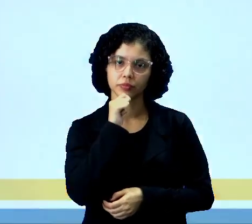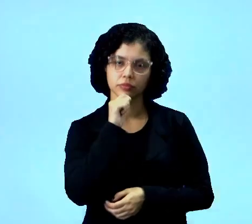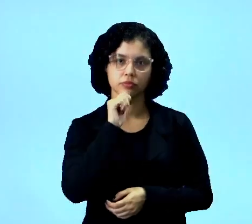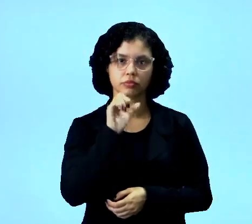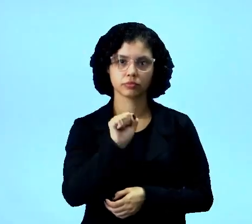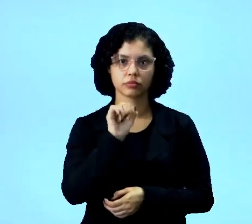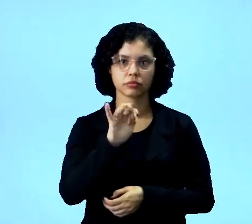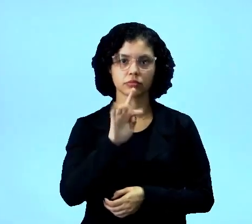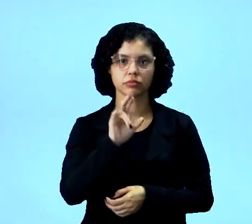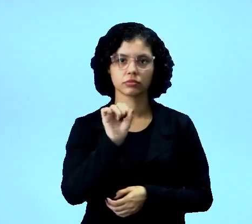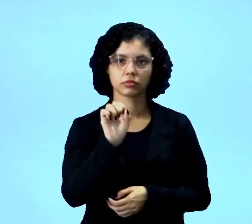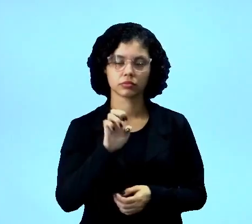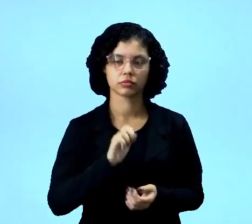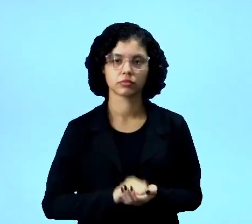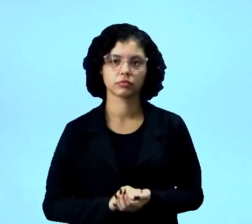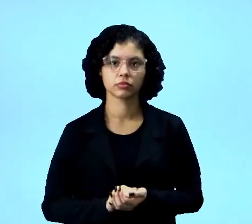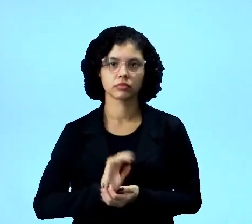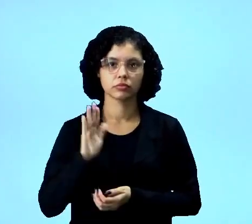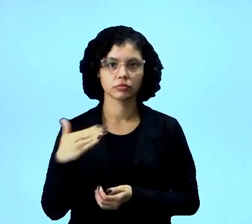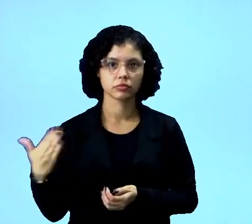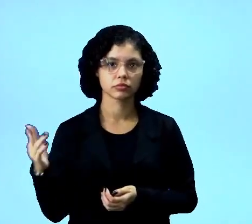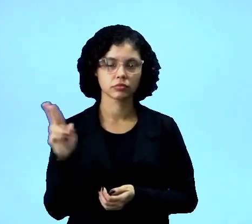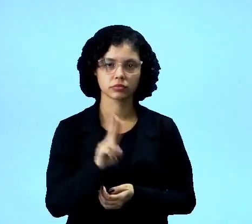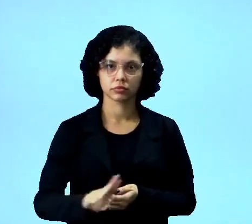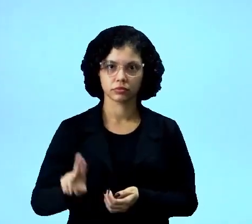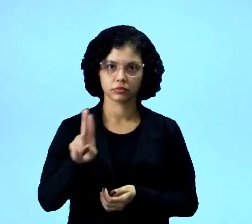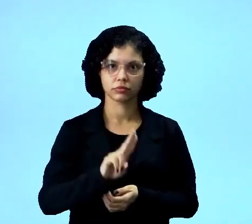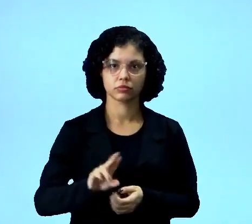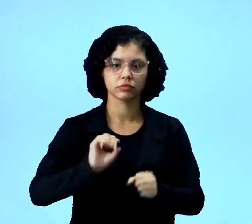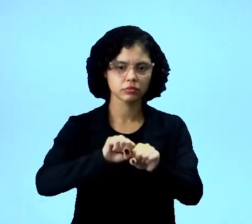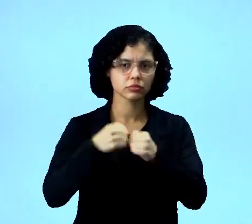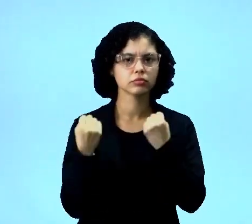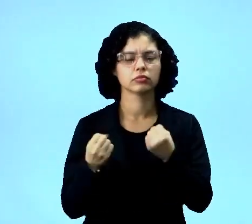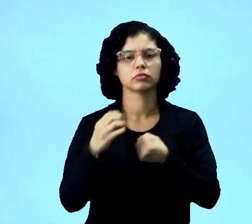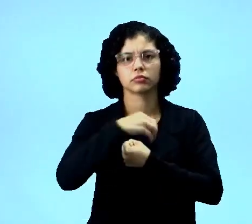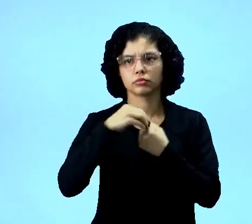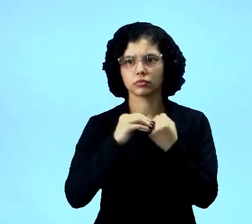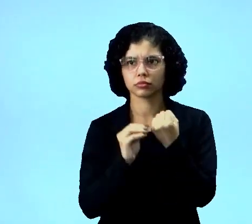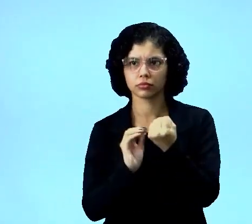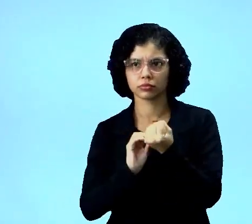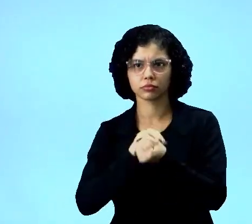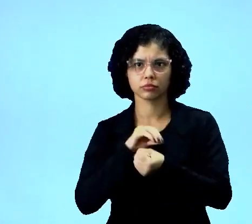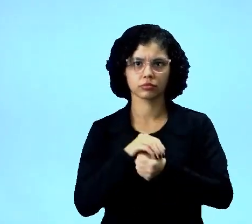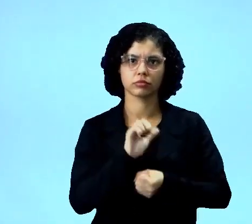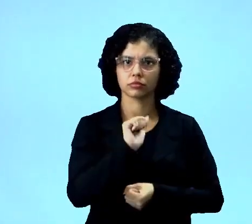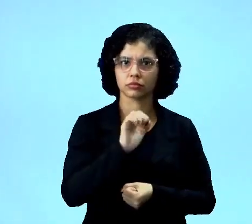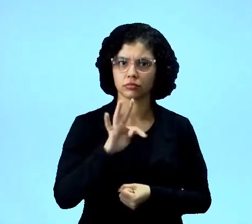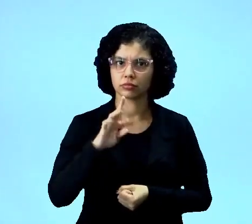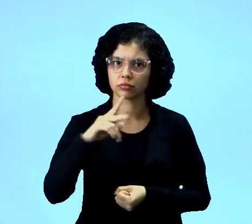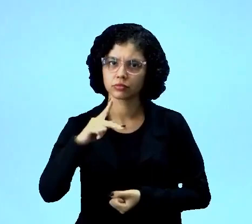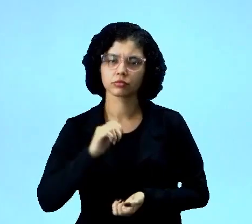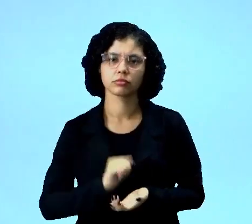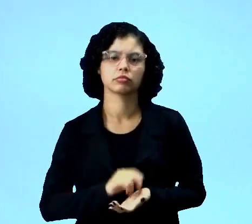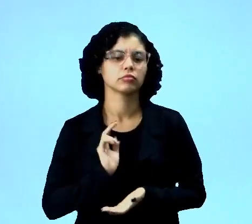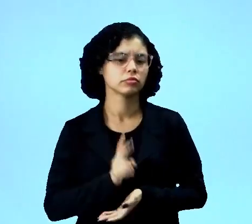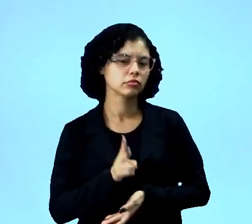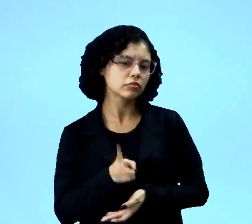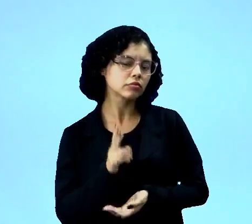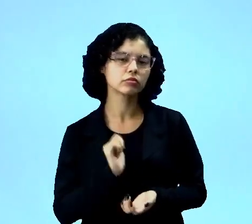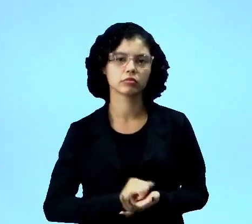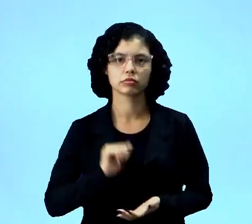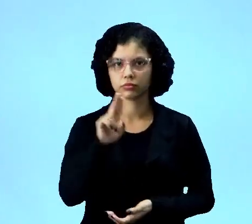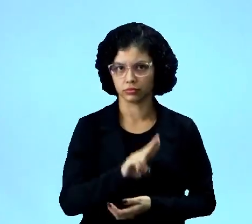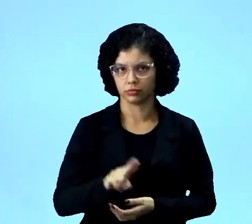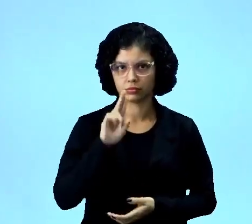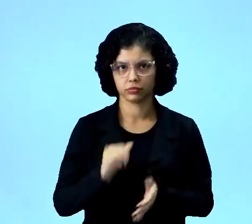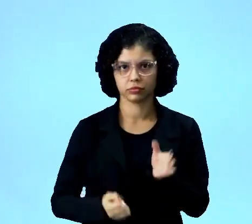síntese. Então, quando nós utilizamos a energia, nós estamos quebrando a molécula de ATP. Ela está o tempo inteiro